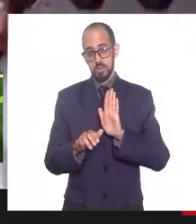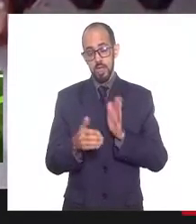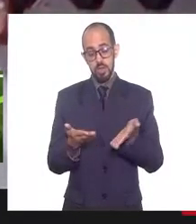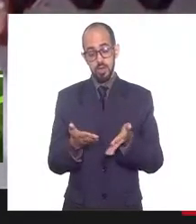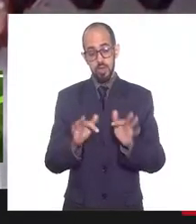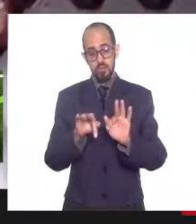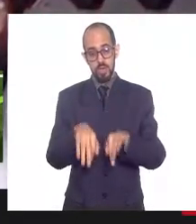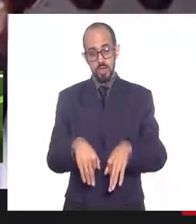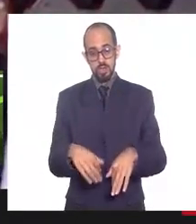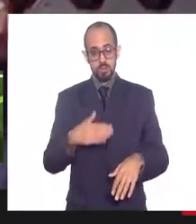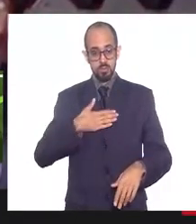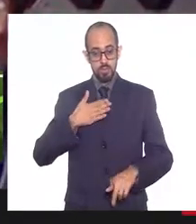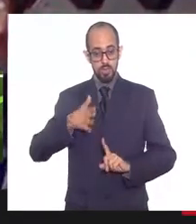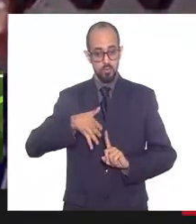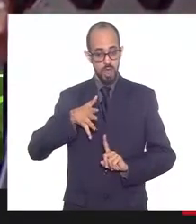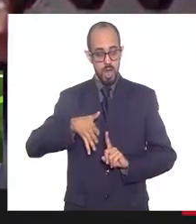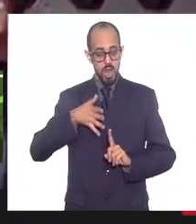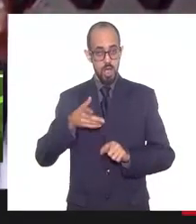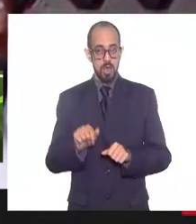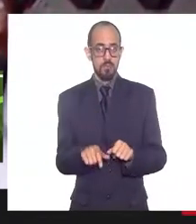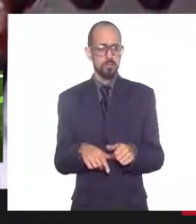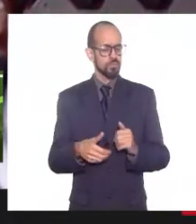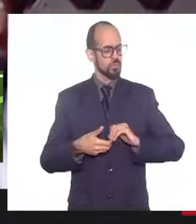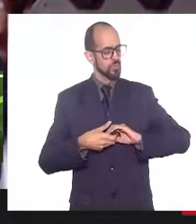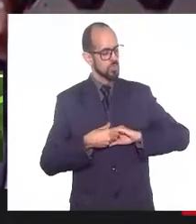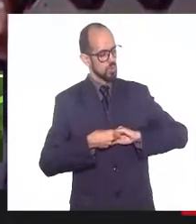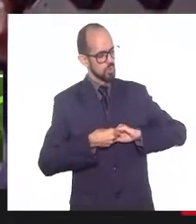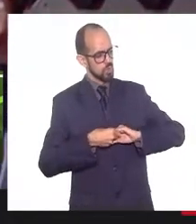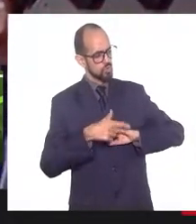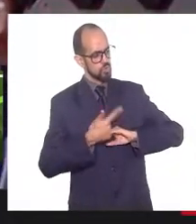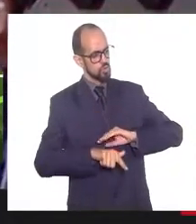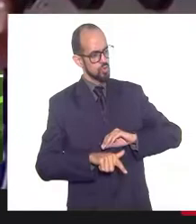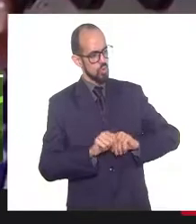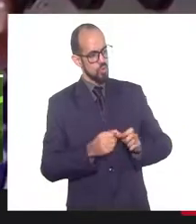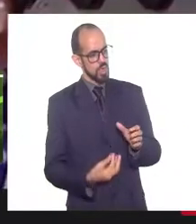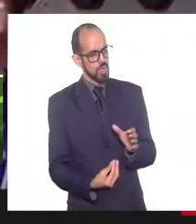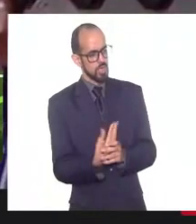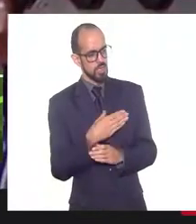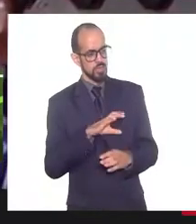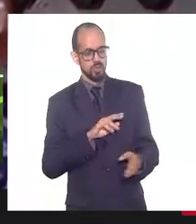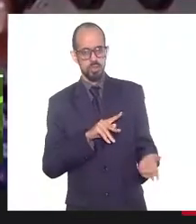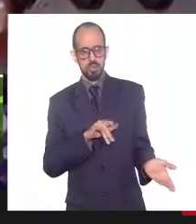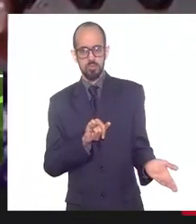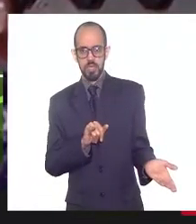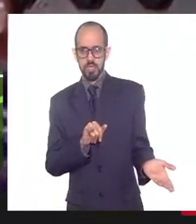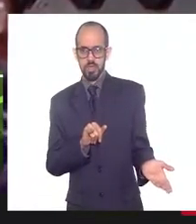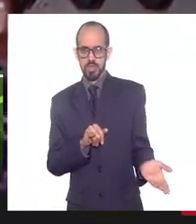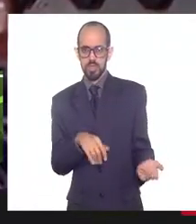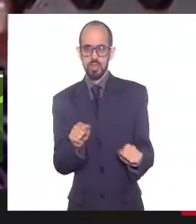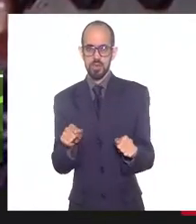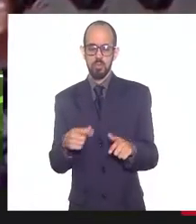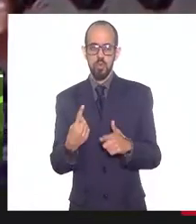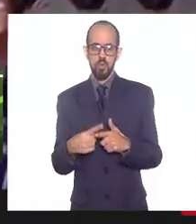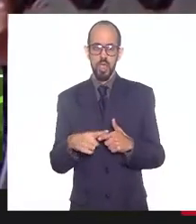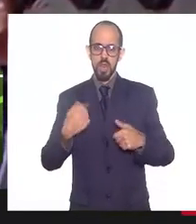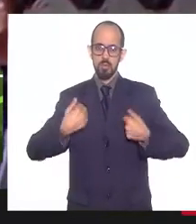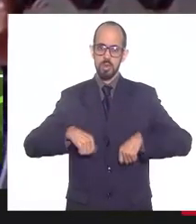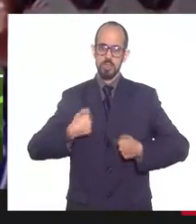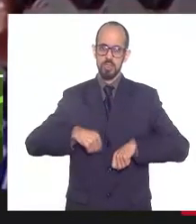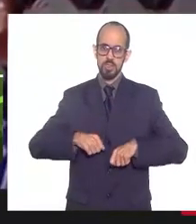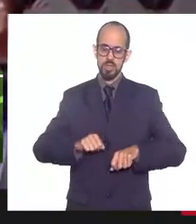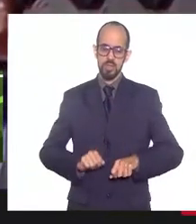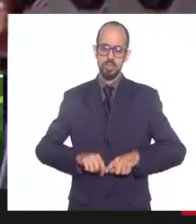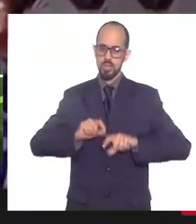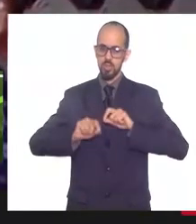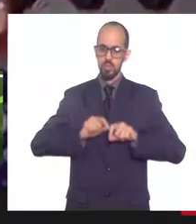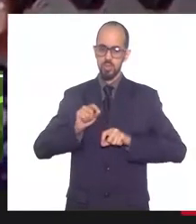minha fala, saudando mais uma vez, né, a realização dessa CPI. Ela precisa, inclusive, de uma